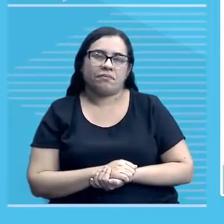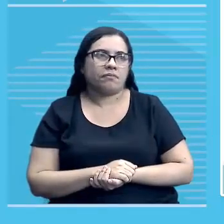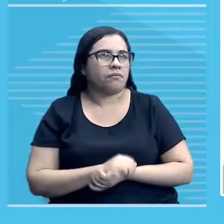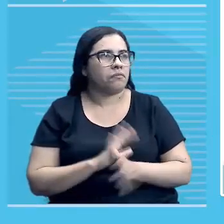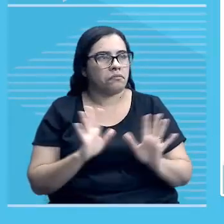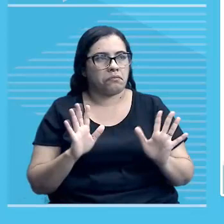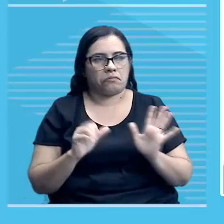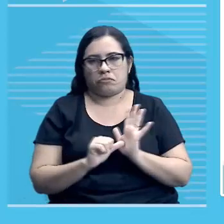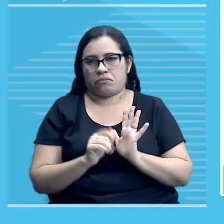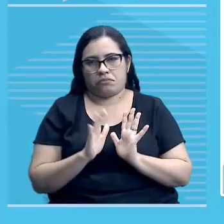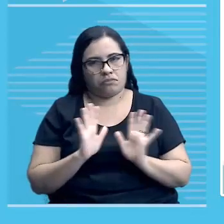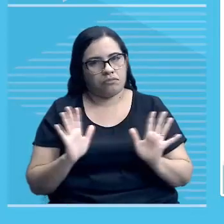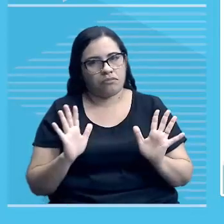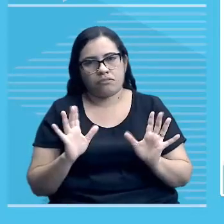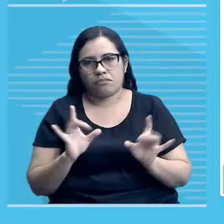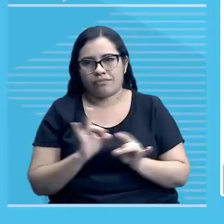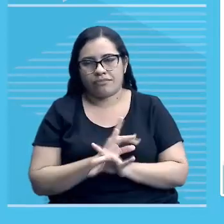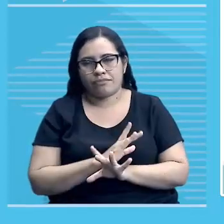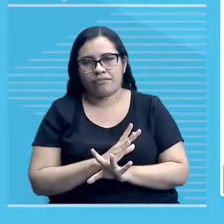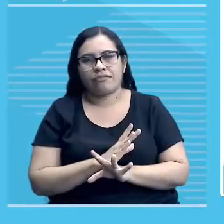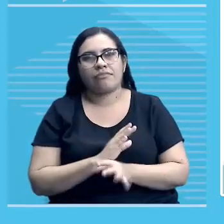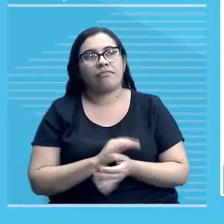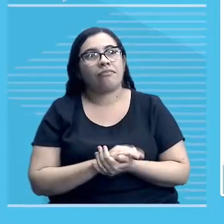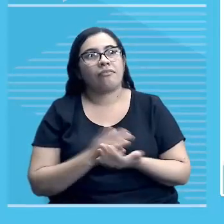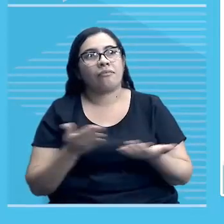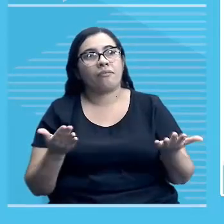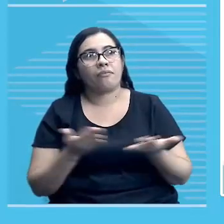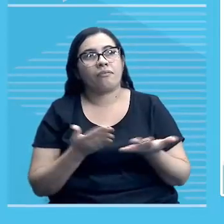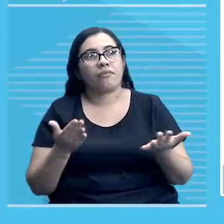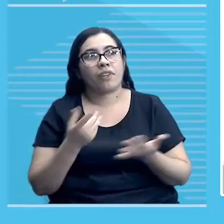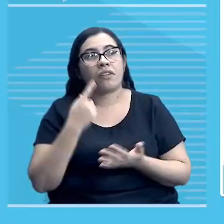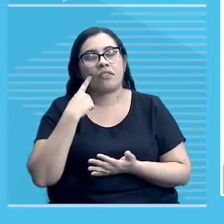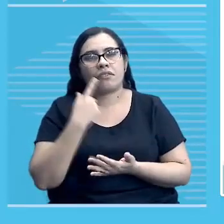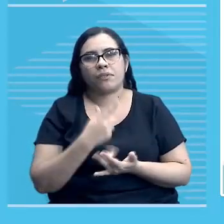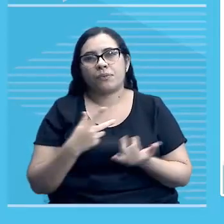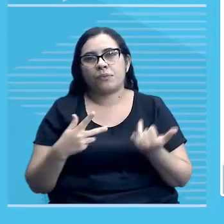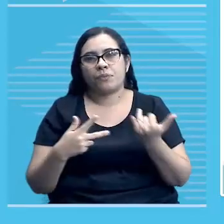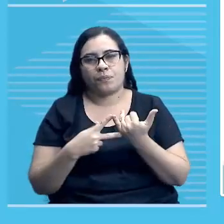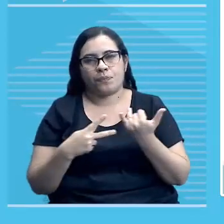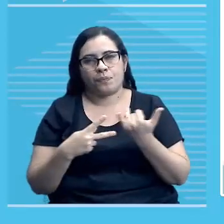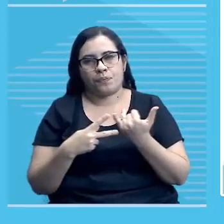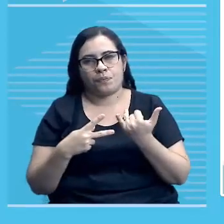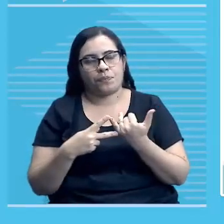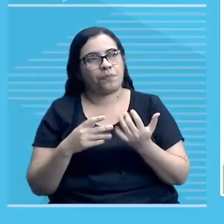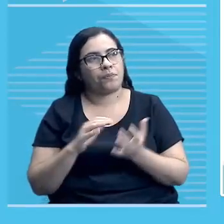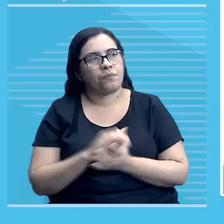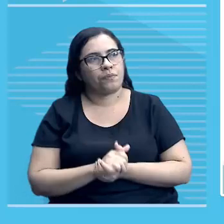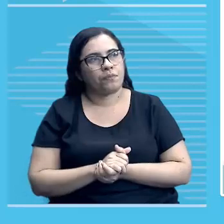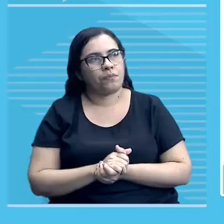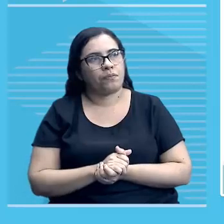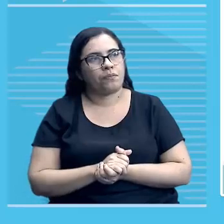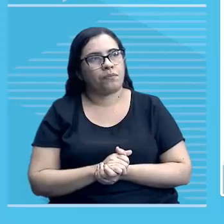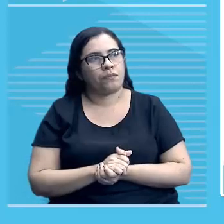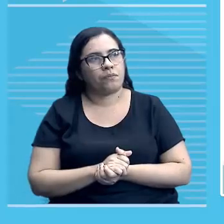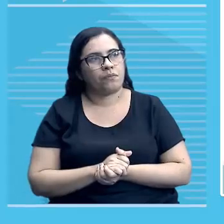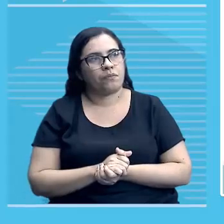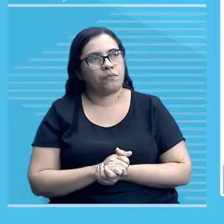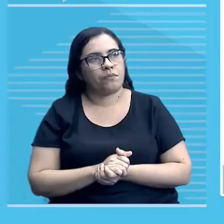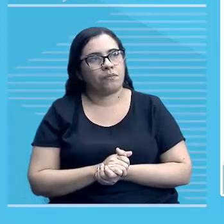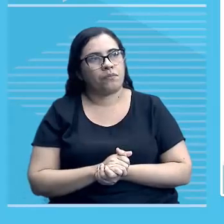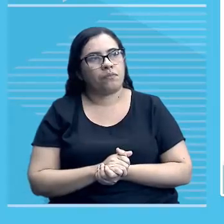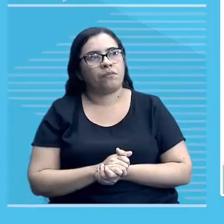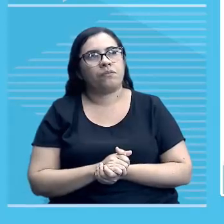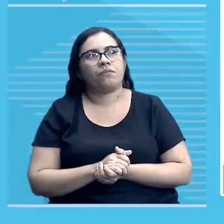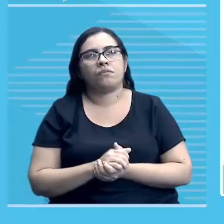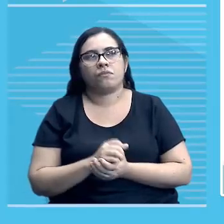Primeiro passo é esse. Agora vamos para o delta. Aí o delta fica